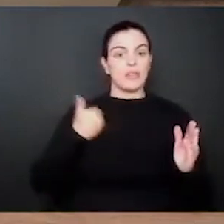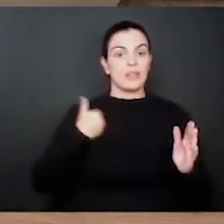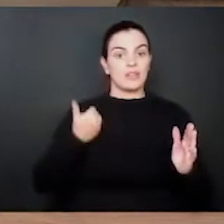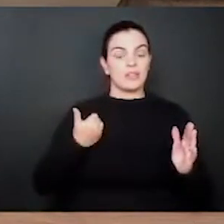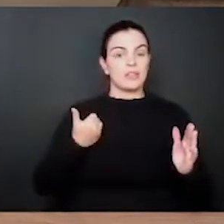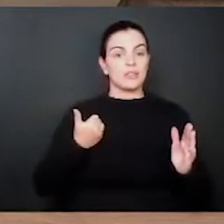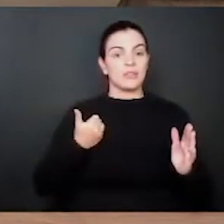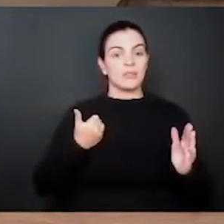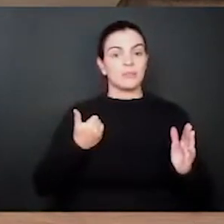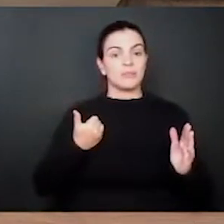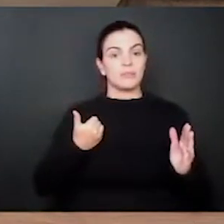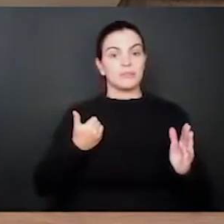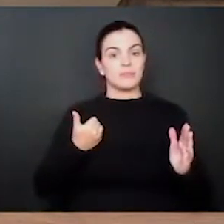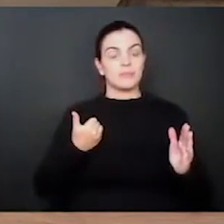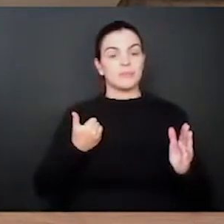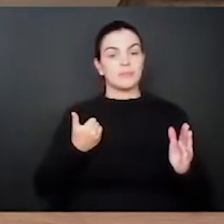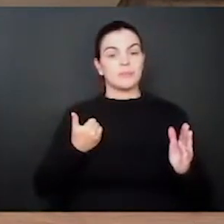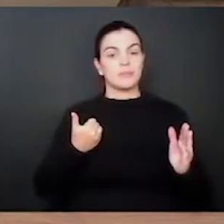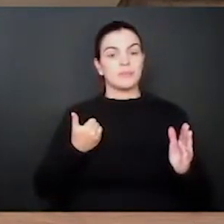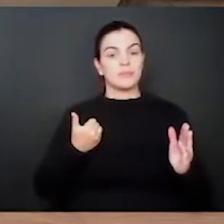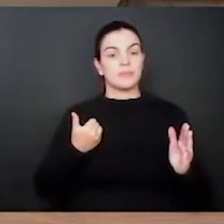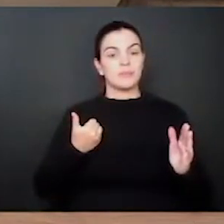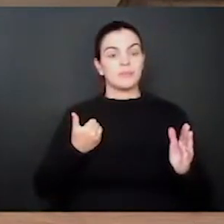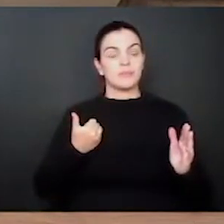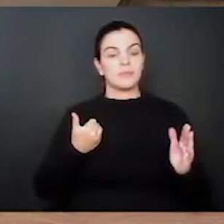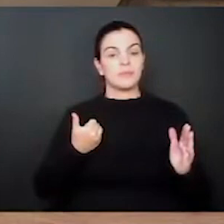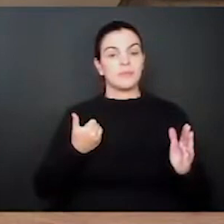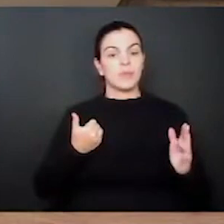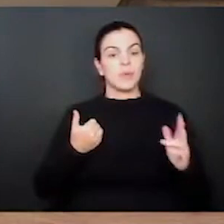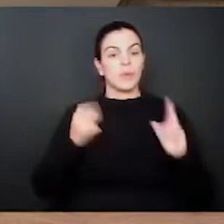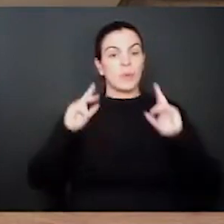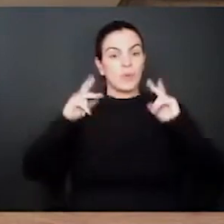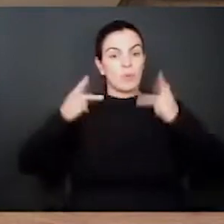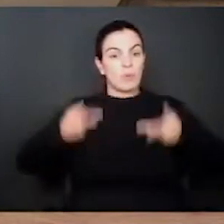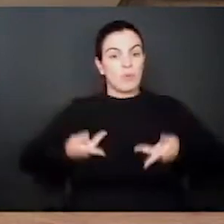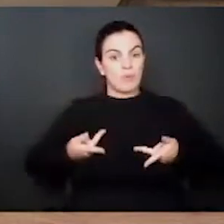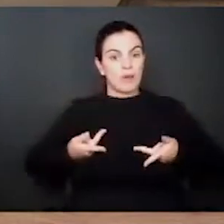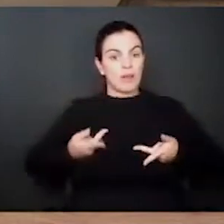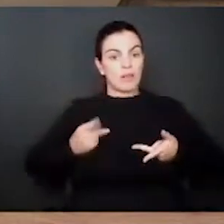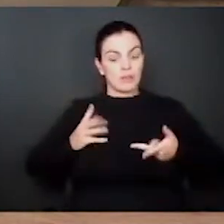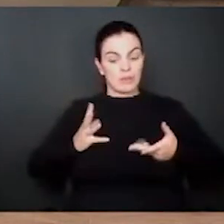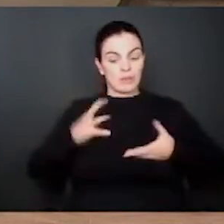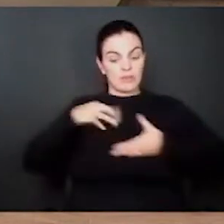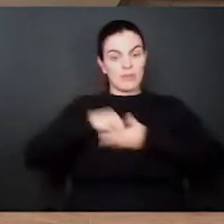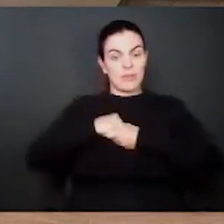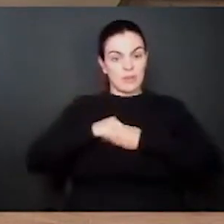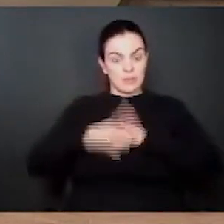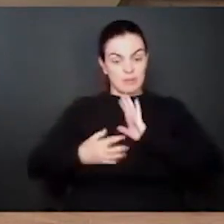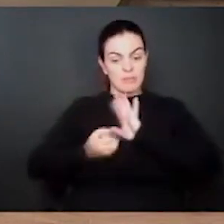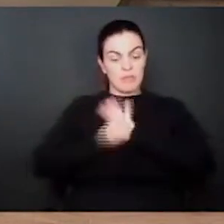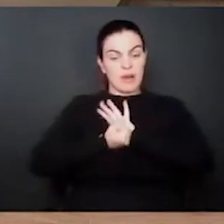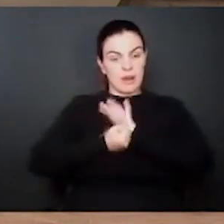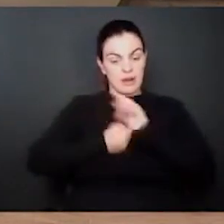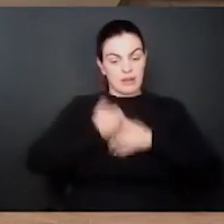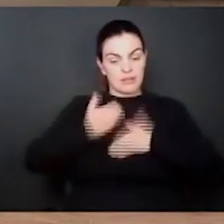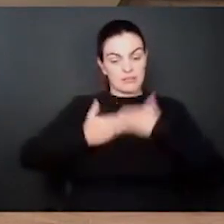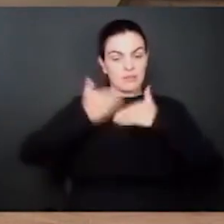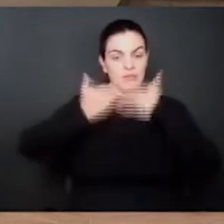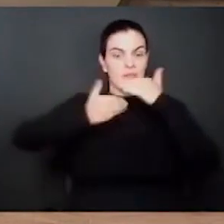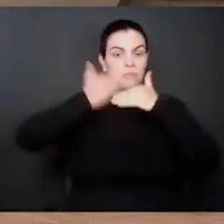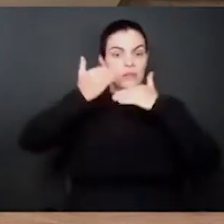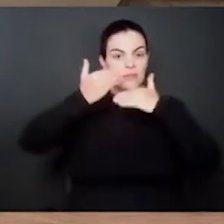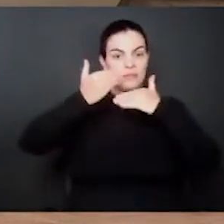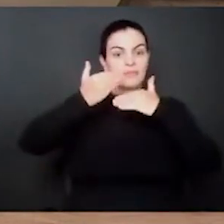5 primeiros anos, né, que o ser humano ele é marcado por intensos processos de desenvolvimento. E é uma